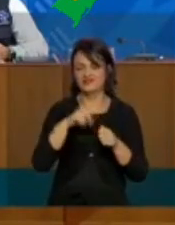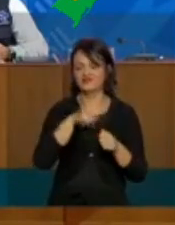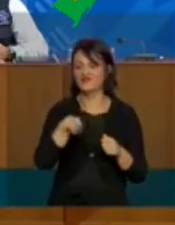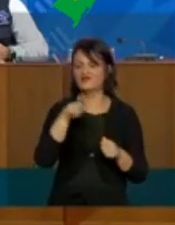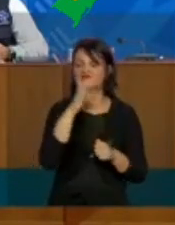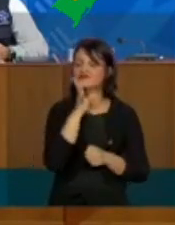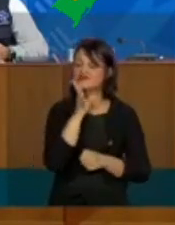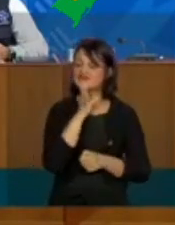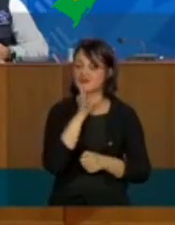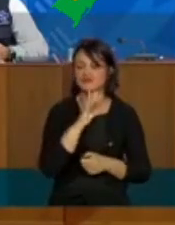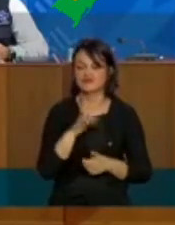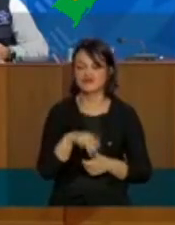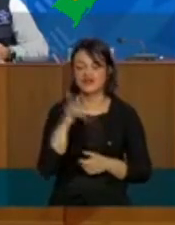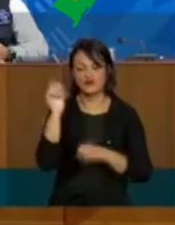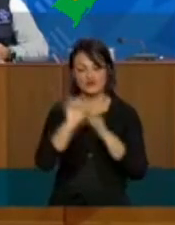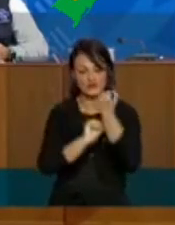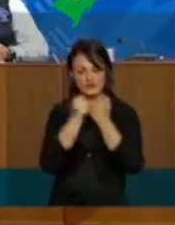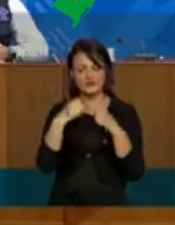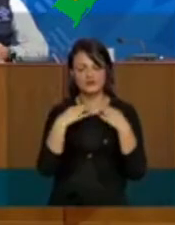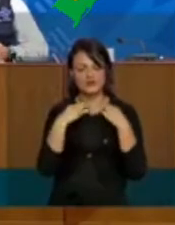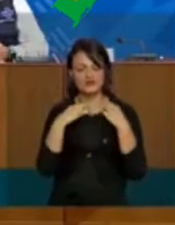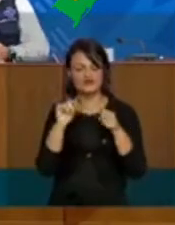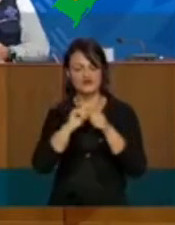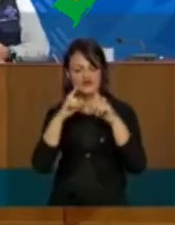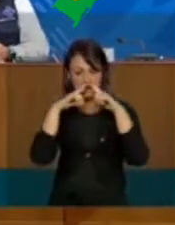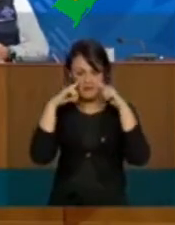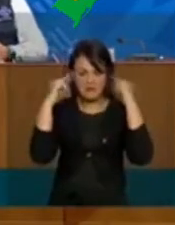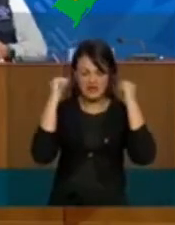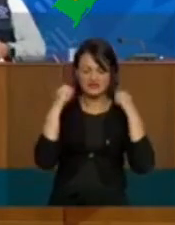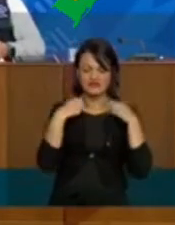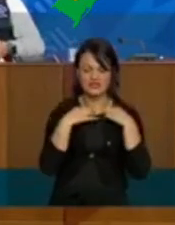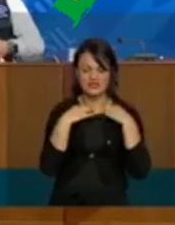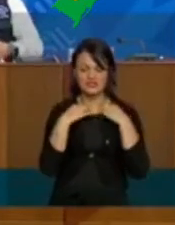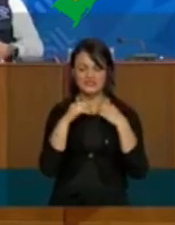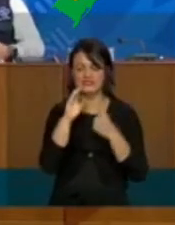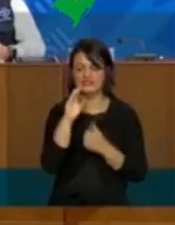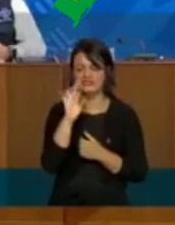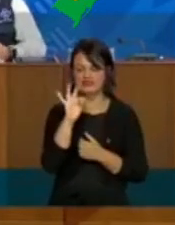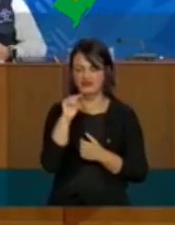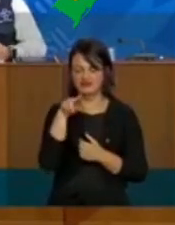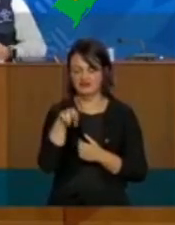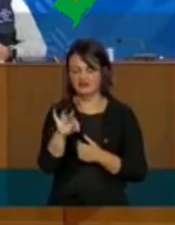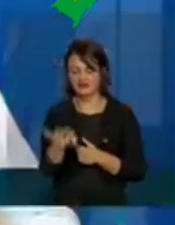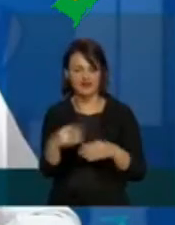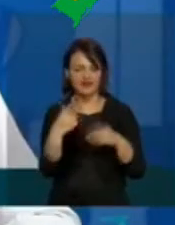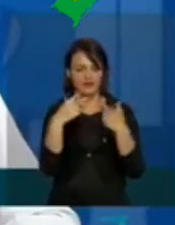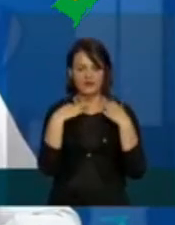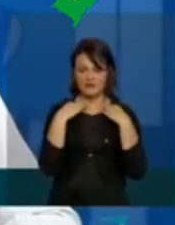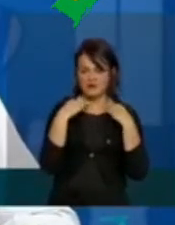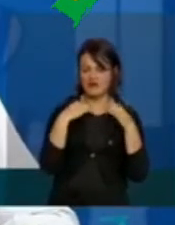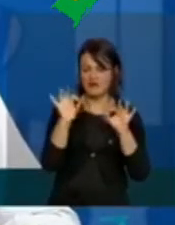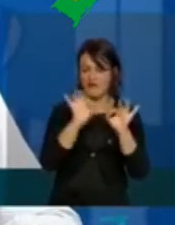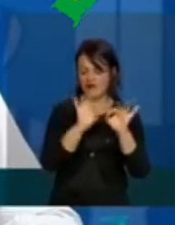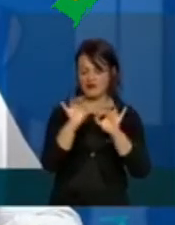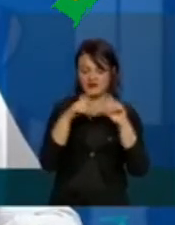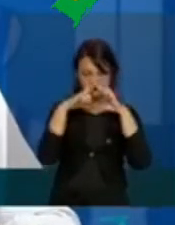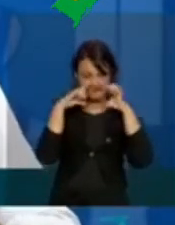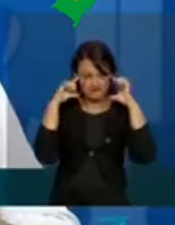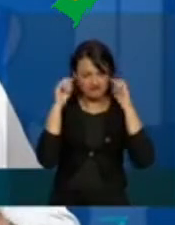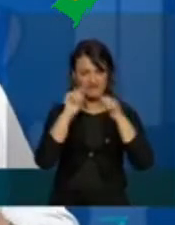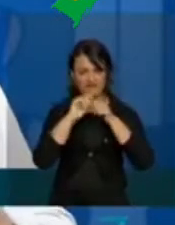lá. A nossa indústria têxtil fazendo máscaras, façam máscaras de TNT, máscaras de tecido, já organiza,